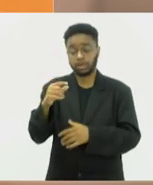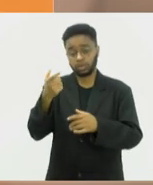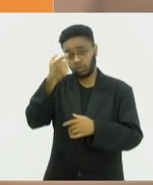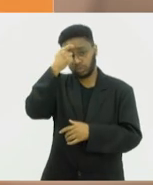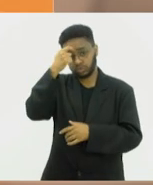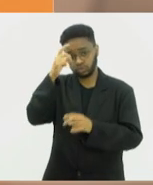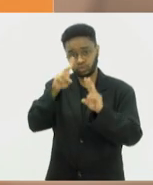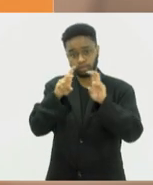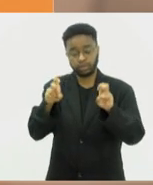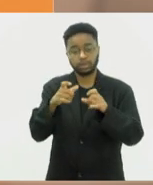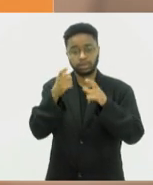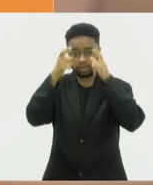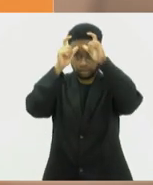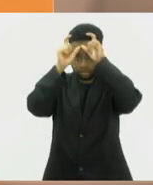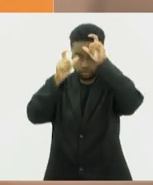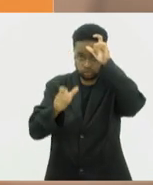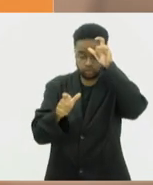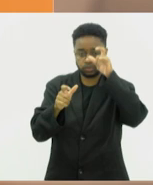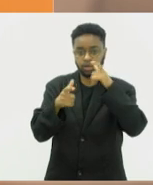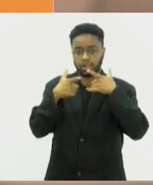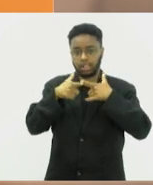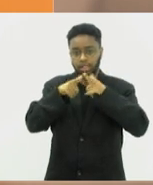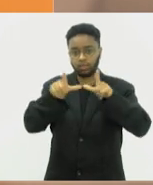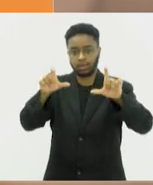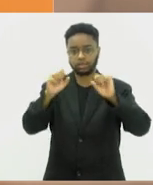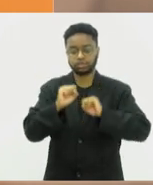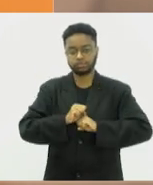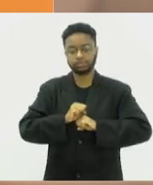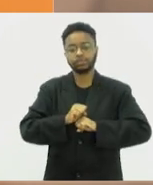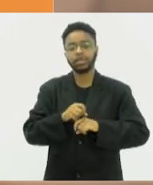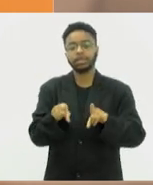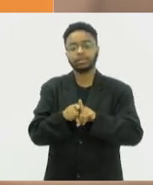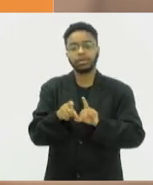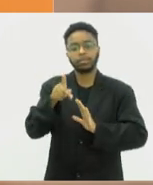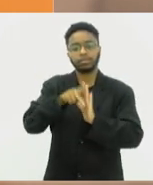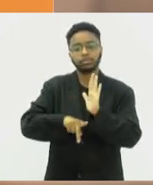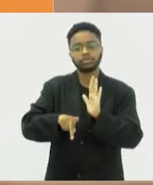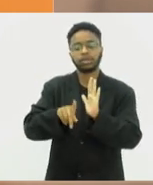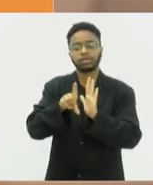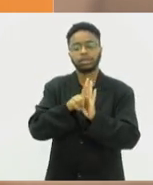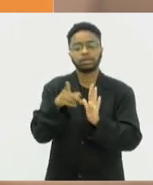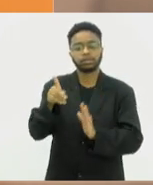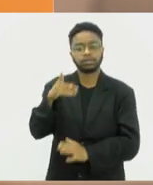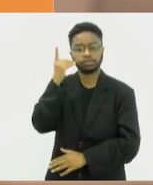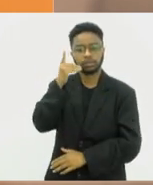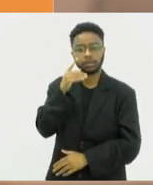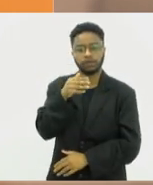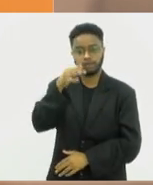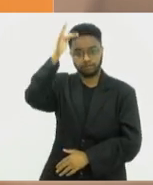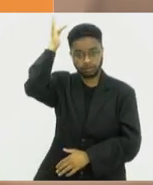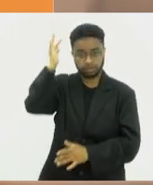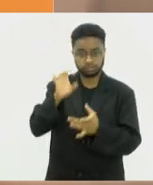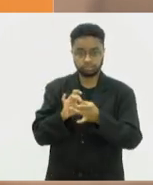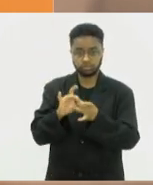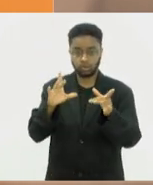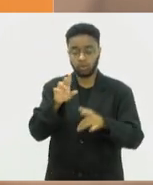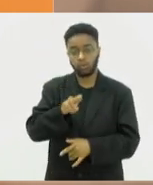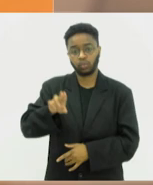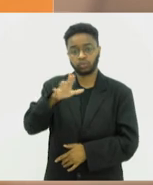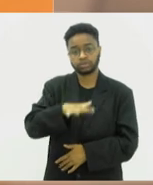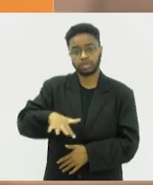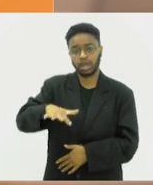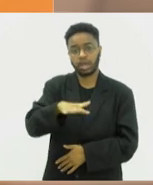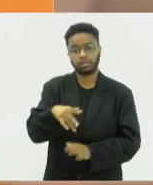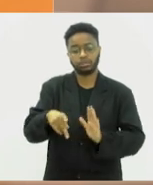linguagem. Em primeira discussão, projeto do deputado Fred Pacheco, que autoriza o uso de espaços do governo